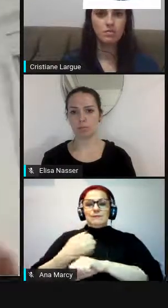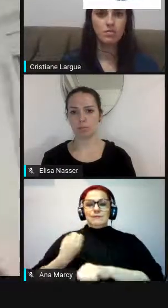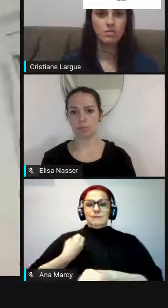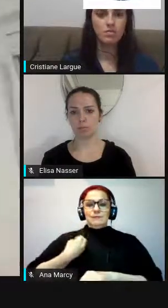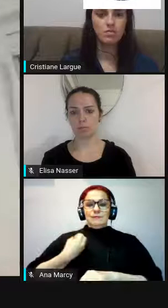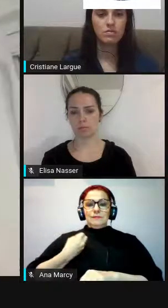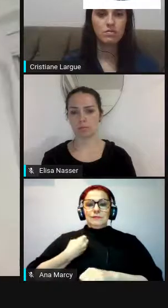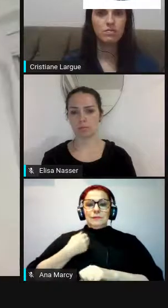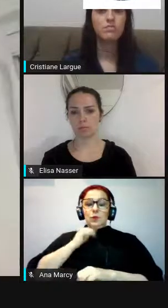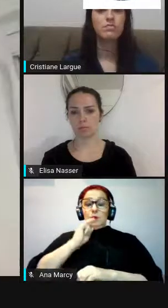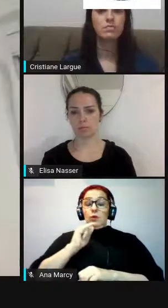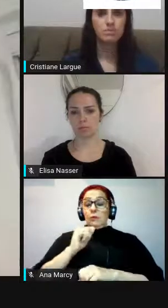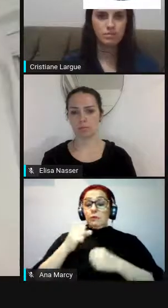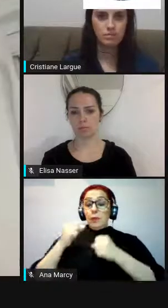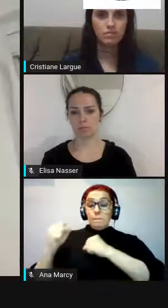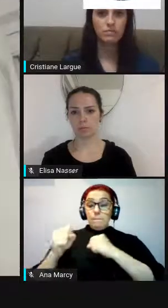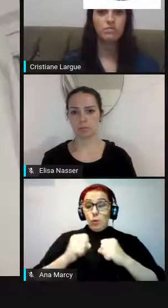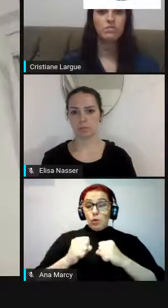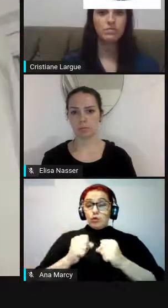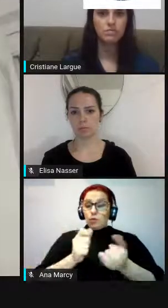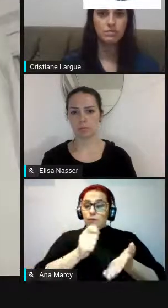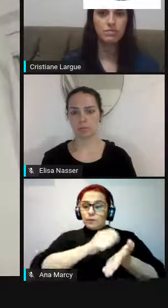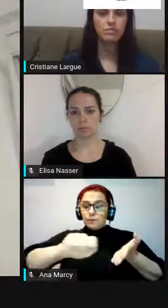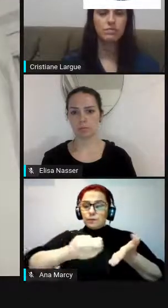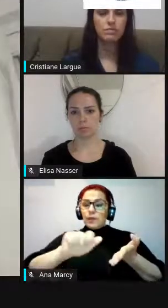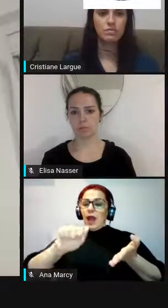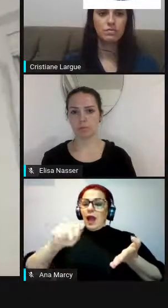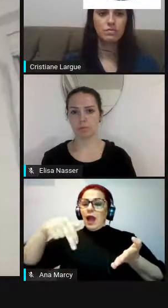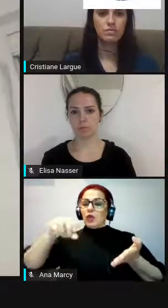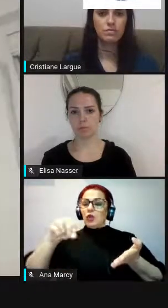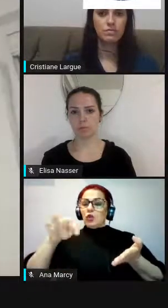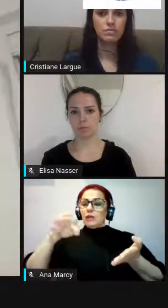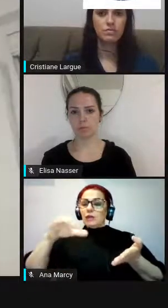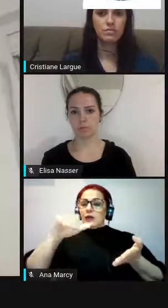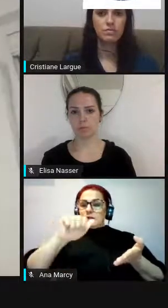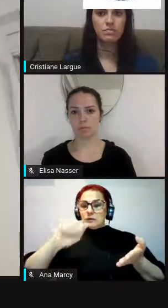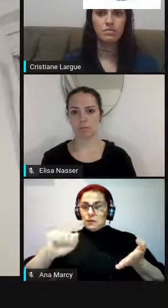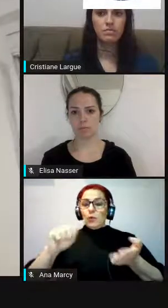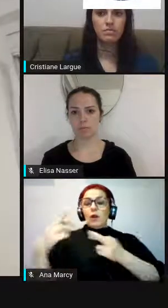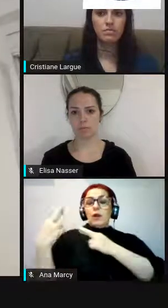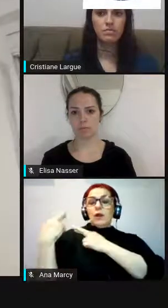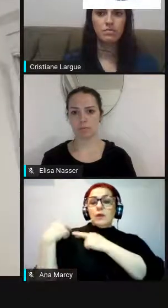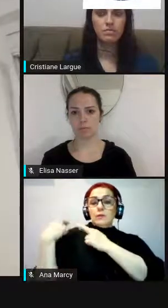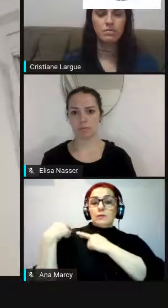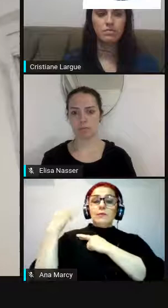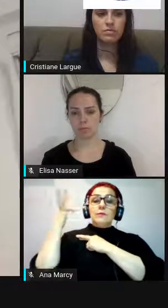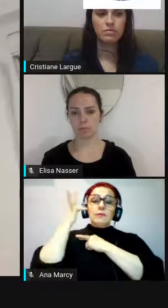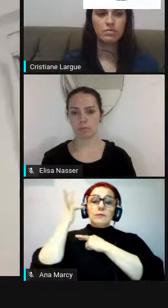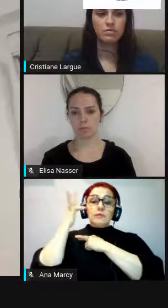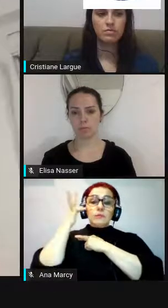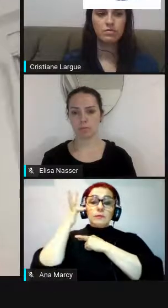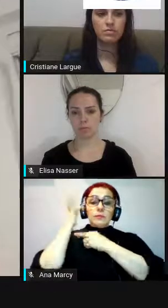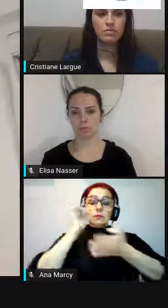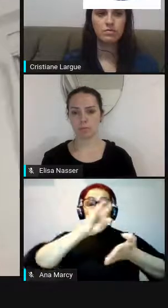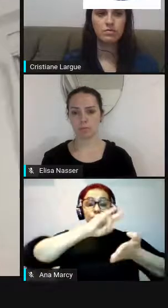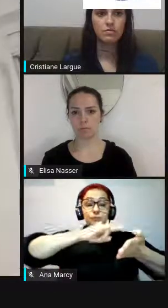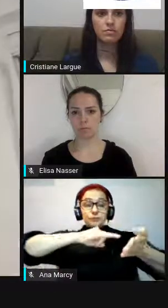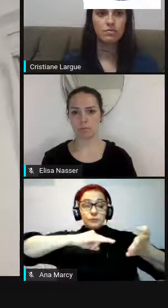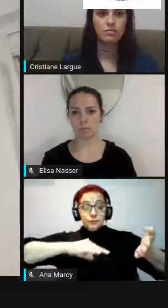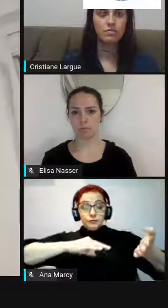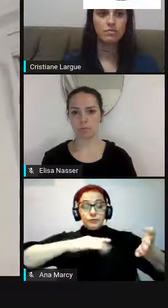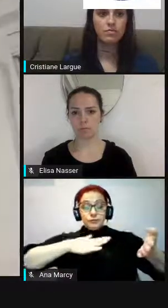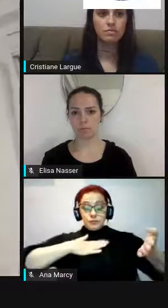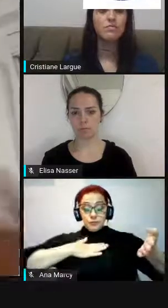se chama anotação de responsabilidade técnica anotação de responsabilidade técnica é um documento no qual a gente a testa né a